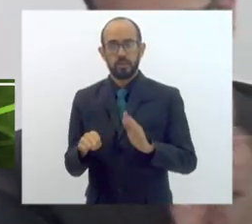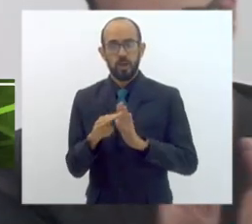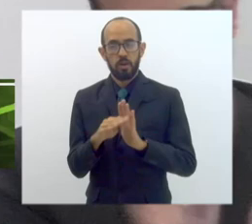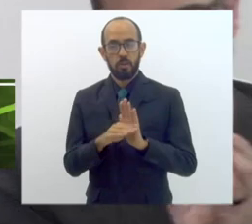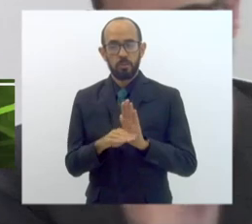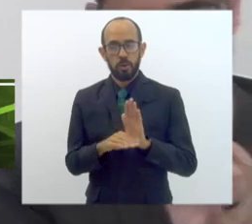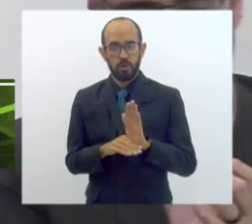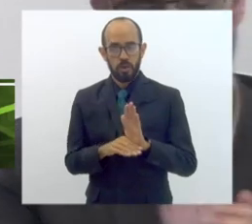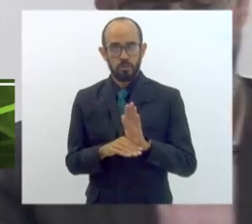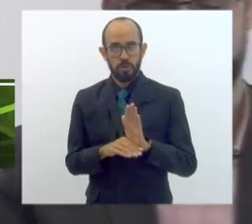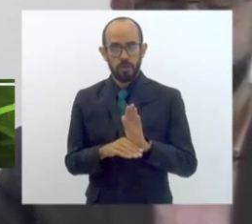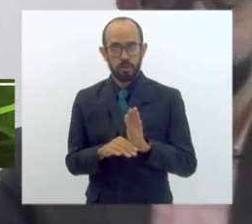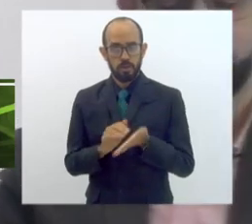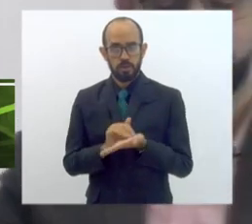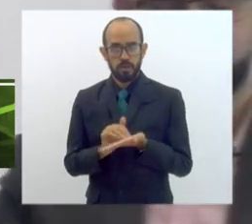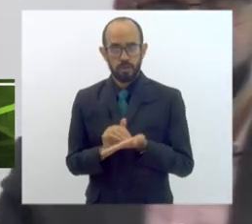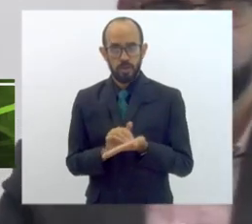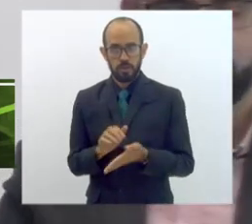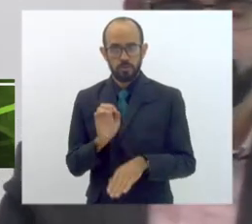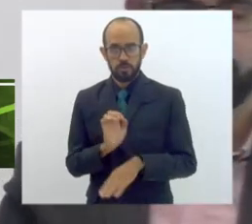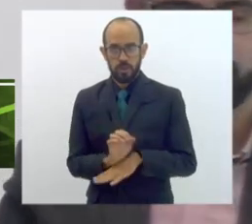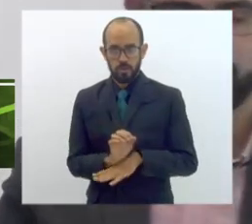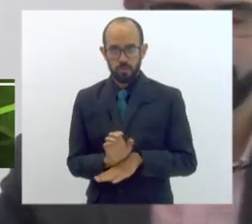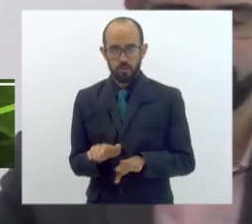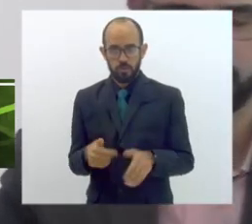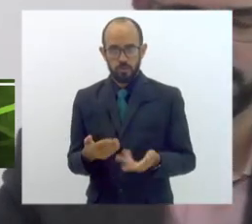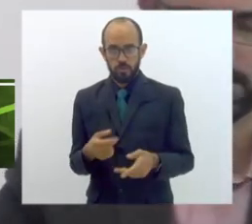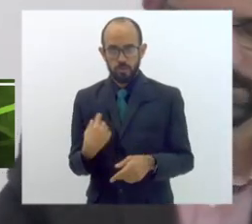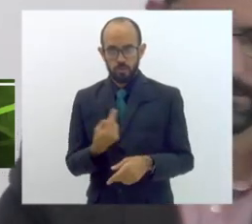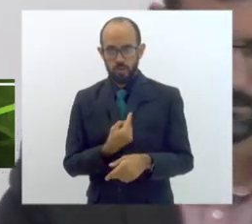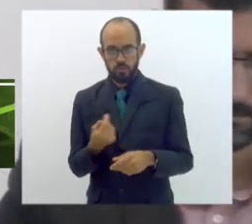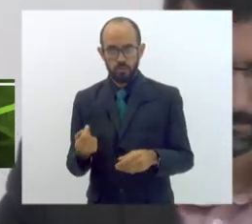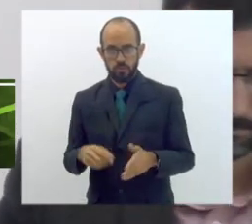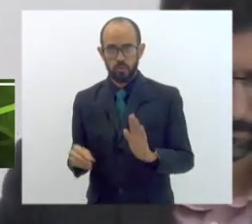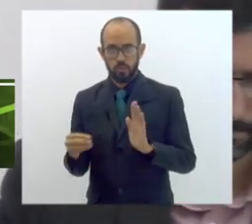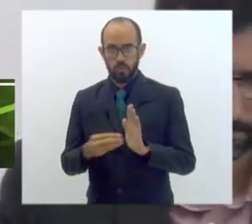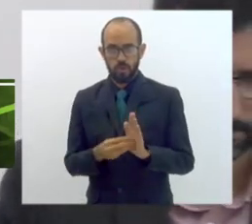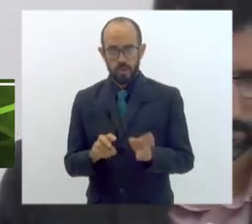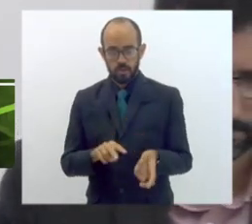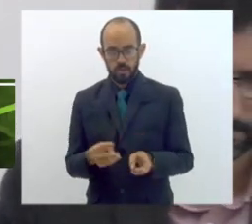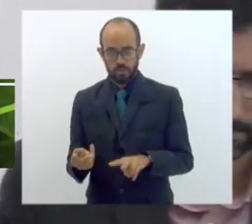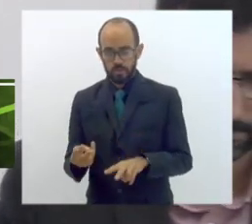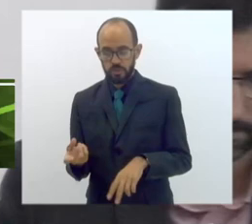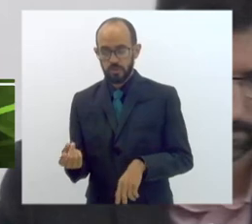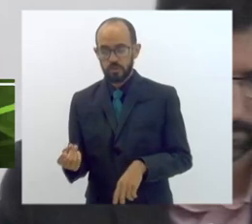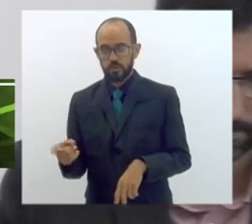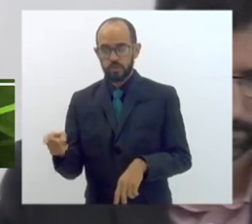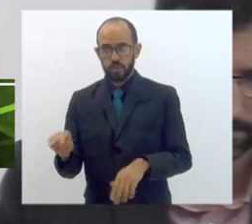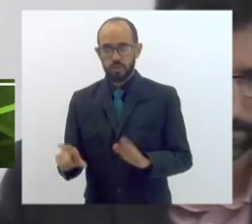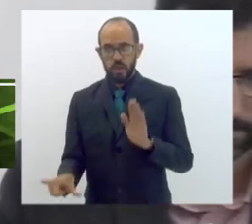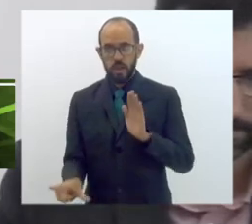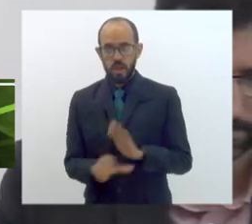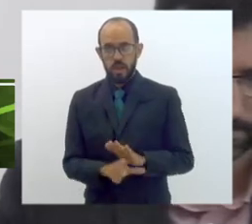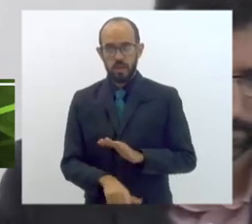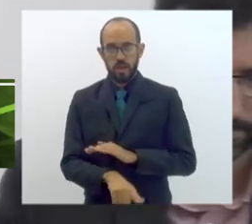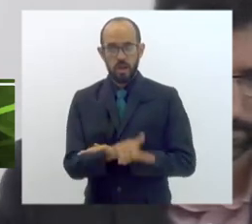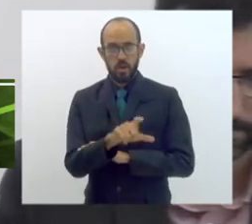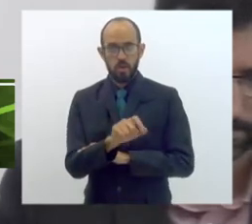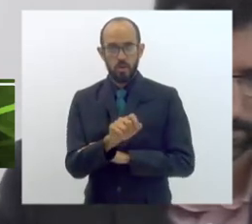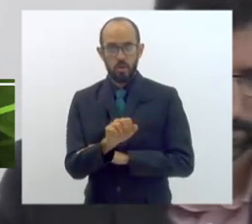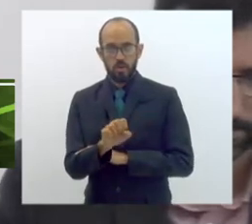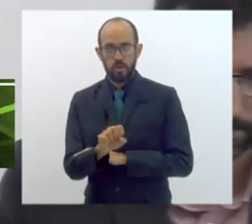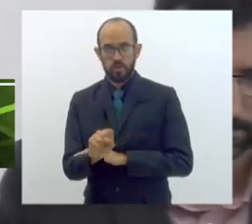programa da Secretaria de Estado. Então, nós vamos incluir agora a transferência desse recurso na lei, na LOAS, na